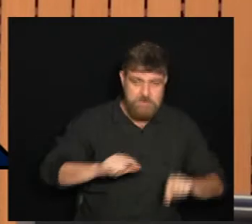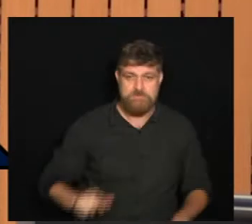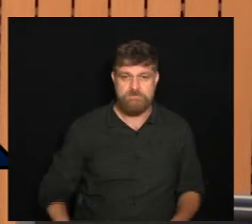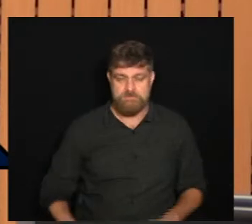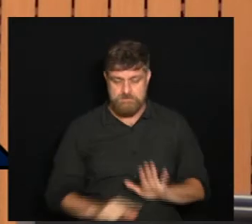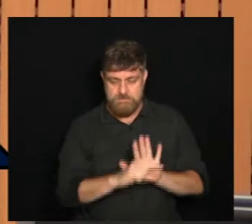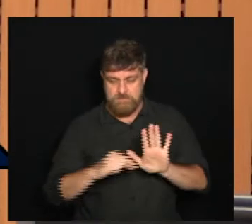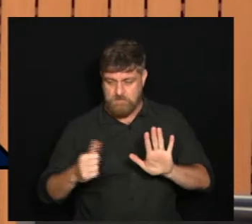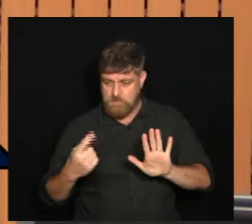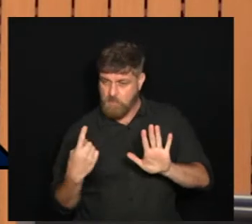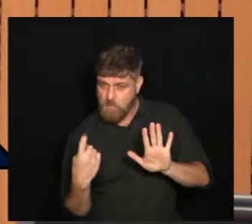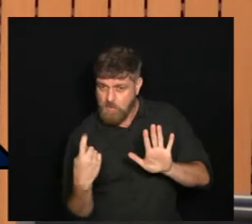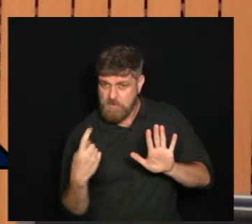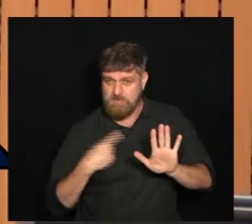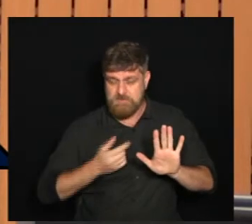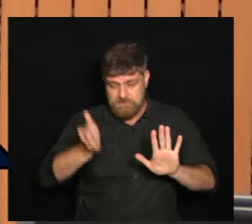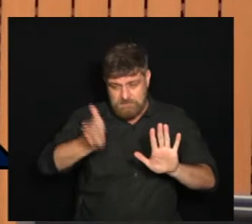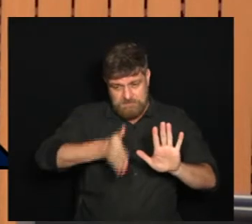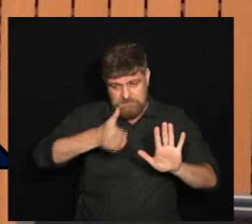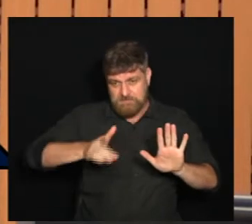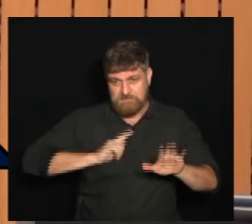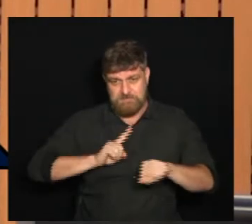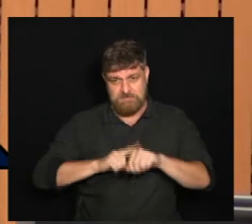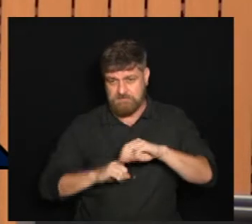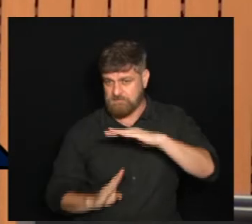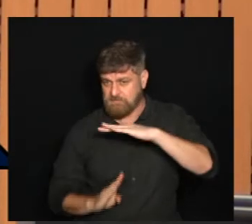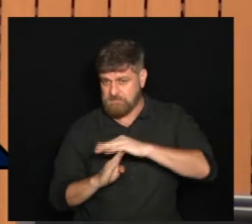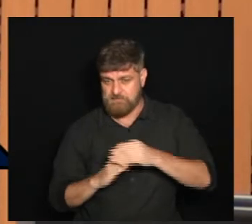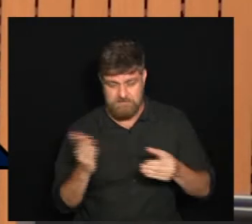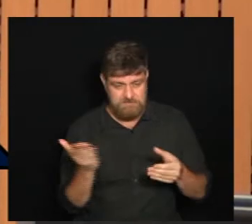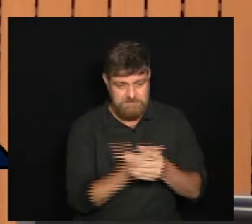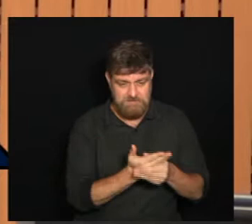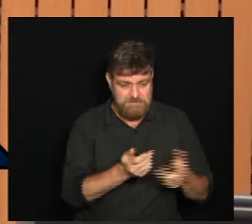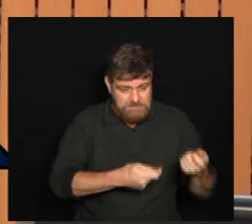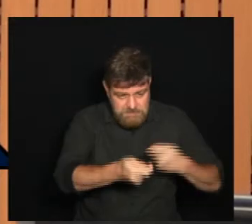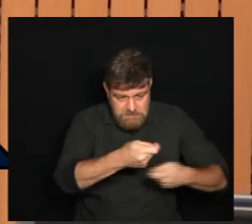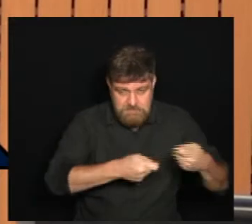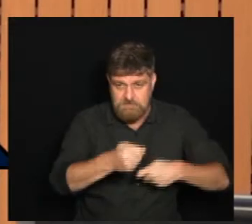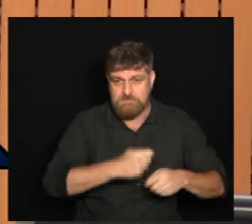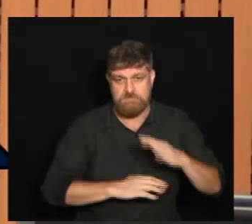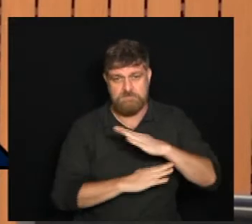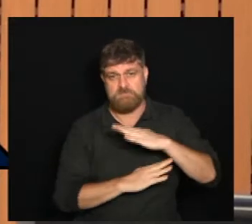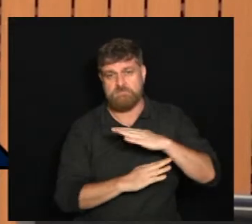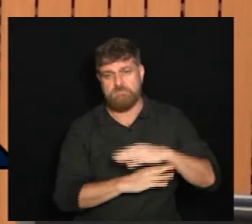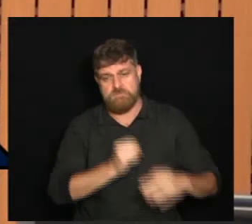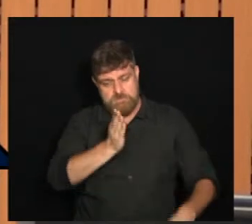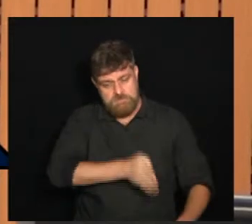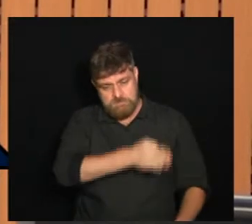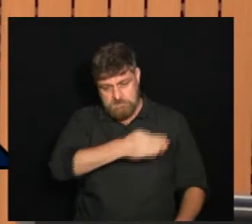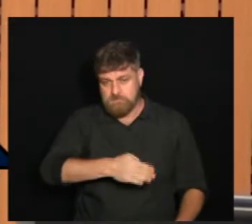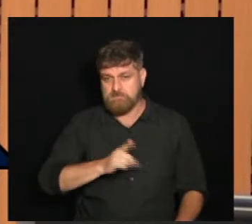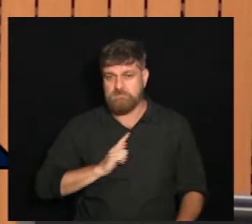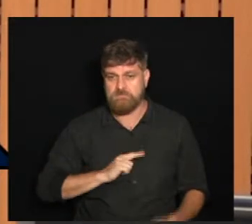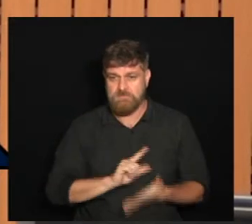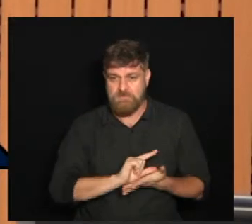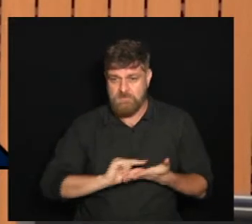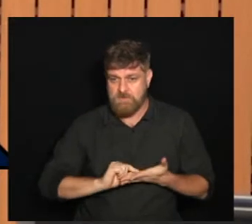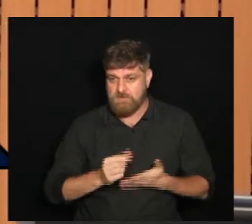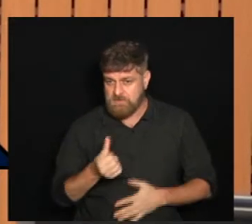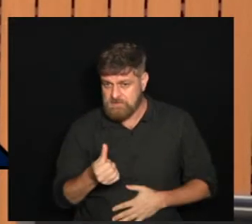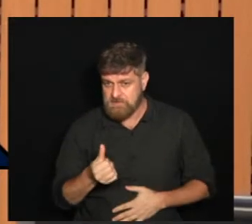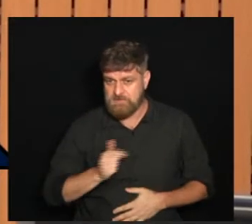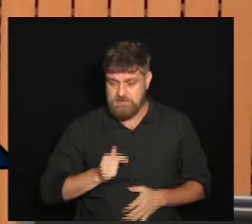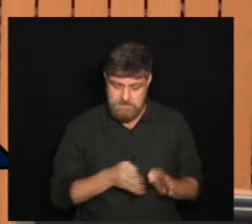único. Ficam suspensos, nesse período, os prazos de demais processos administrativos internos da Câmara Municipal de Campinas. Artigo 6º.